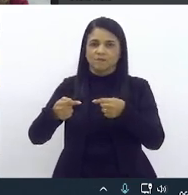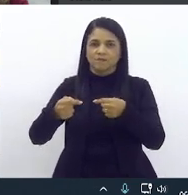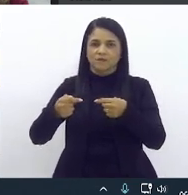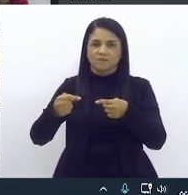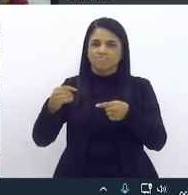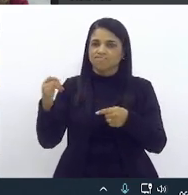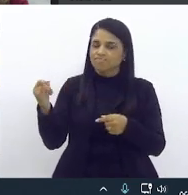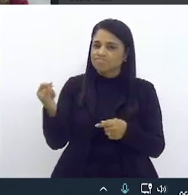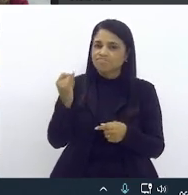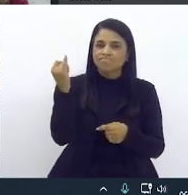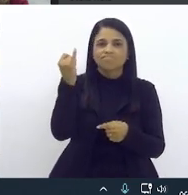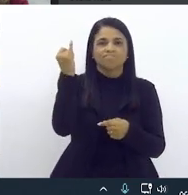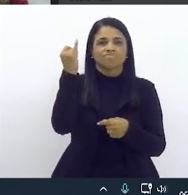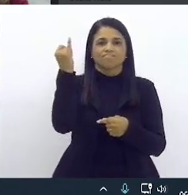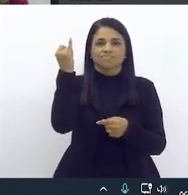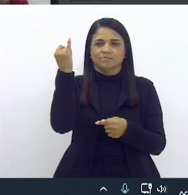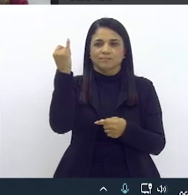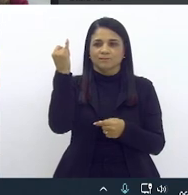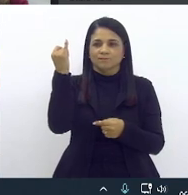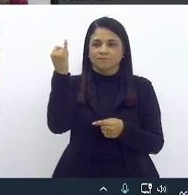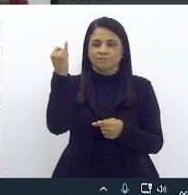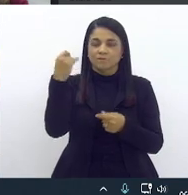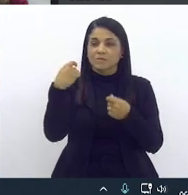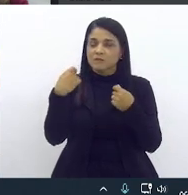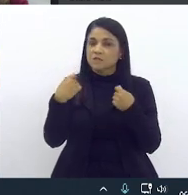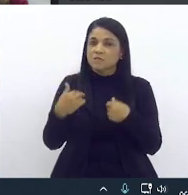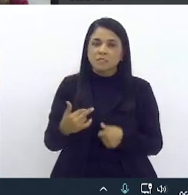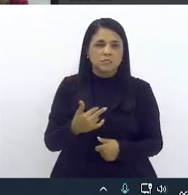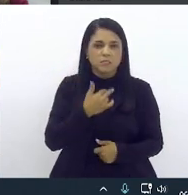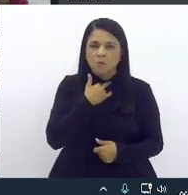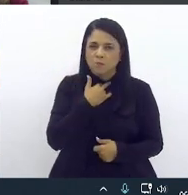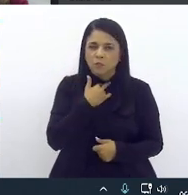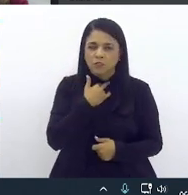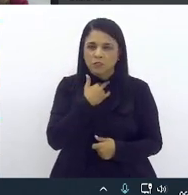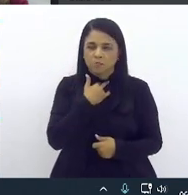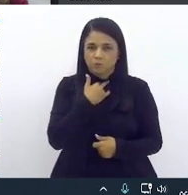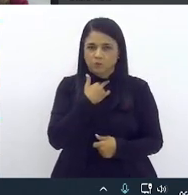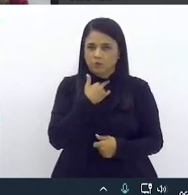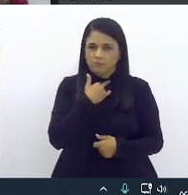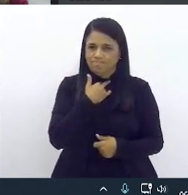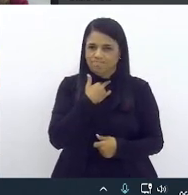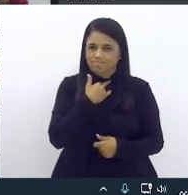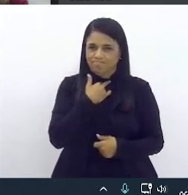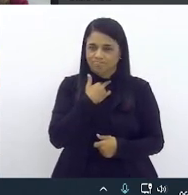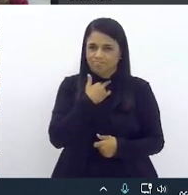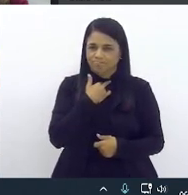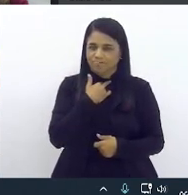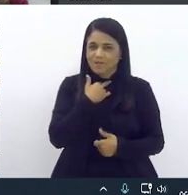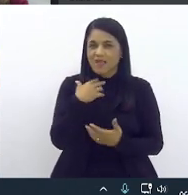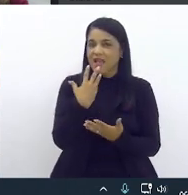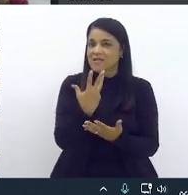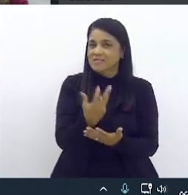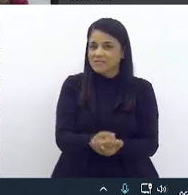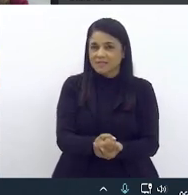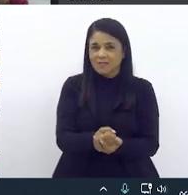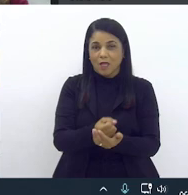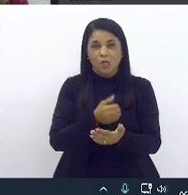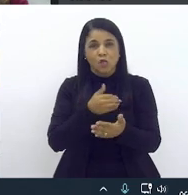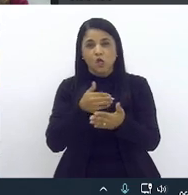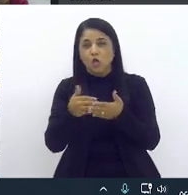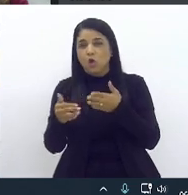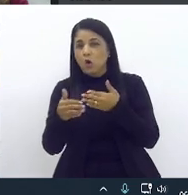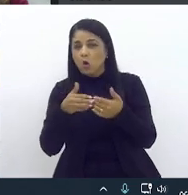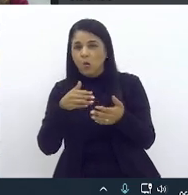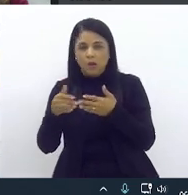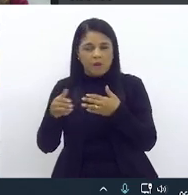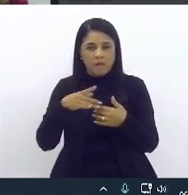é uma questão tão importante, porque nós não podemos, em hipótese nenhuma, achar que qualquer plano